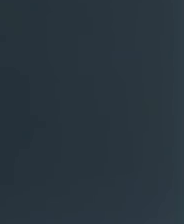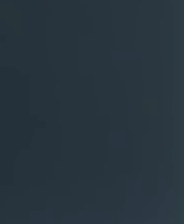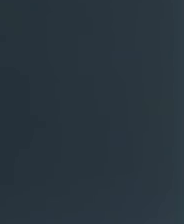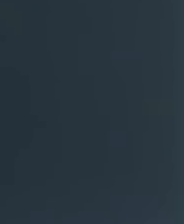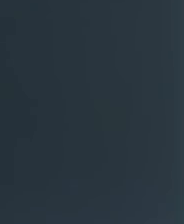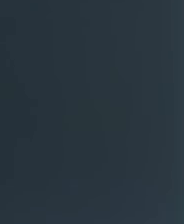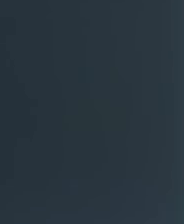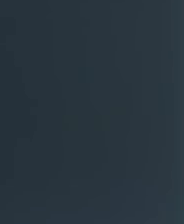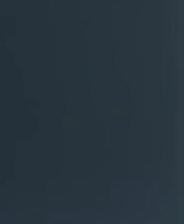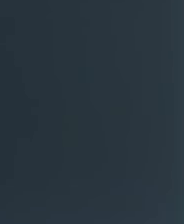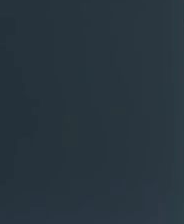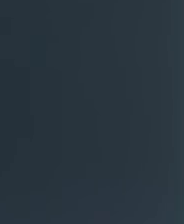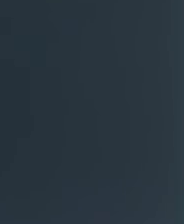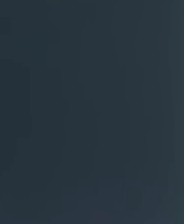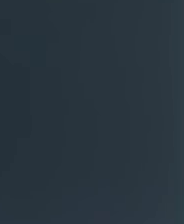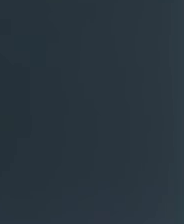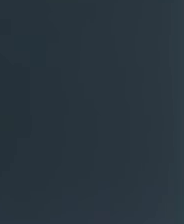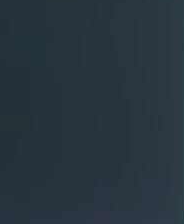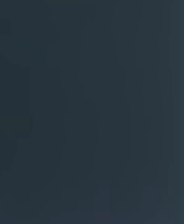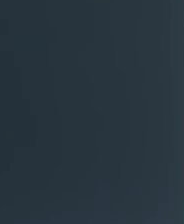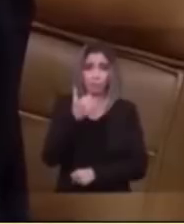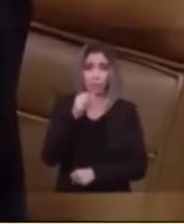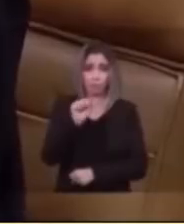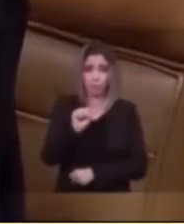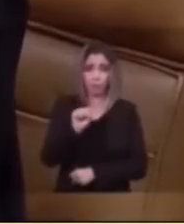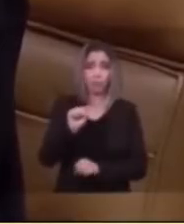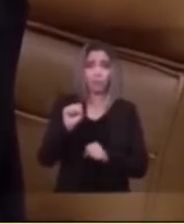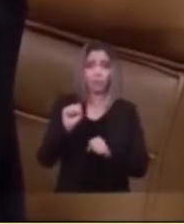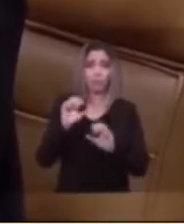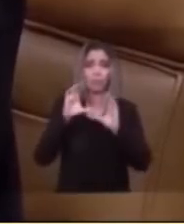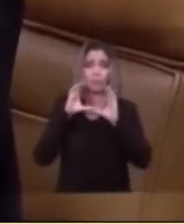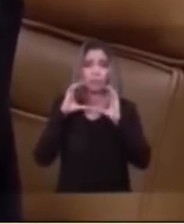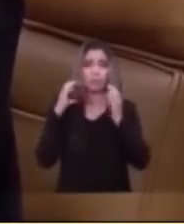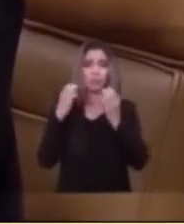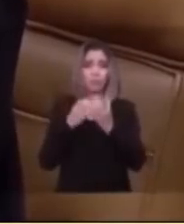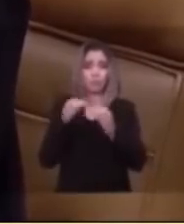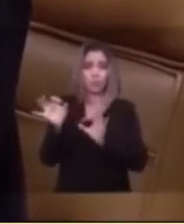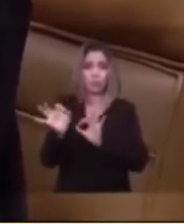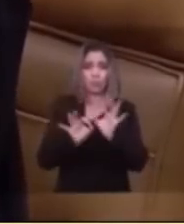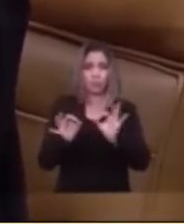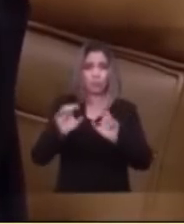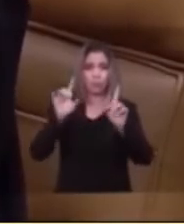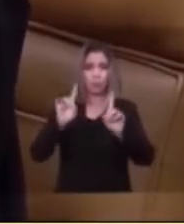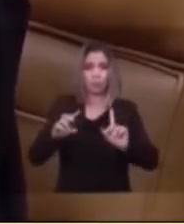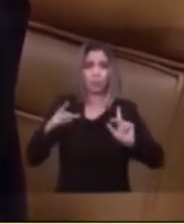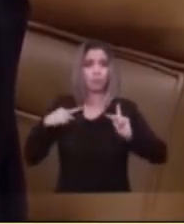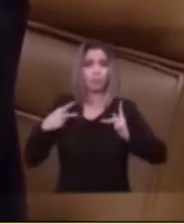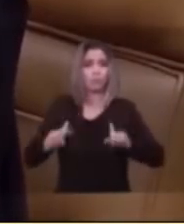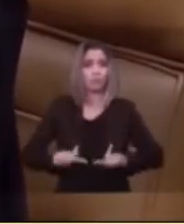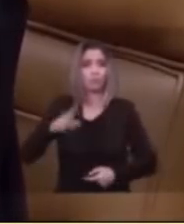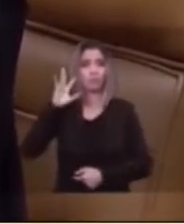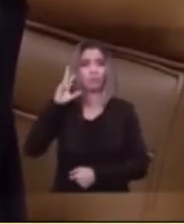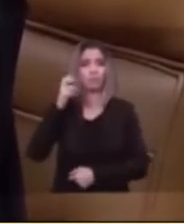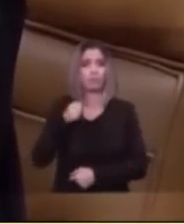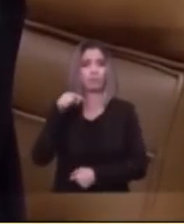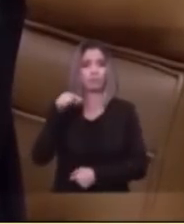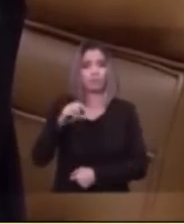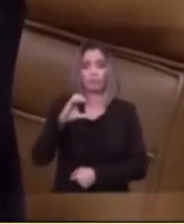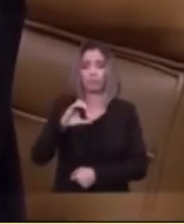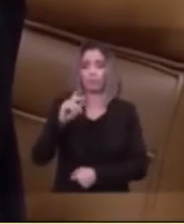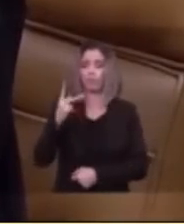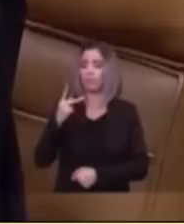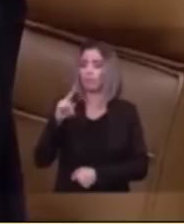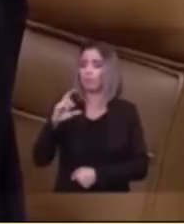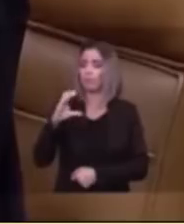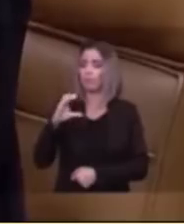agora há pouco, né, o julgamento do marco temporal foi suspenso, né, no STF, mas a gente teve um voto surpresa